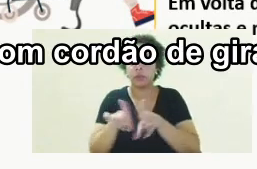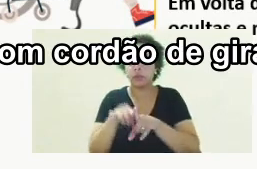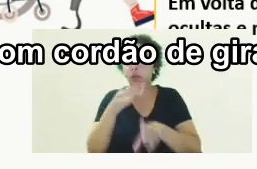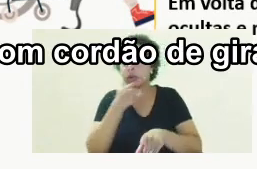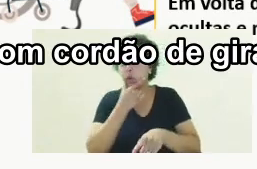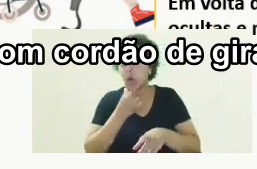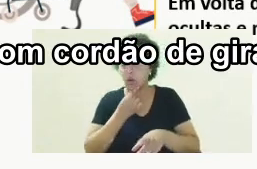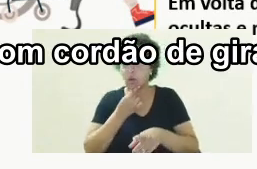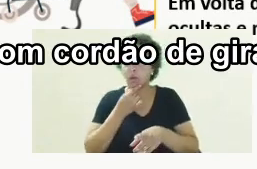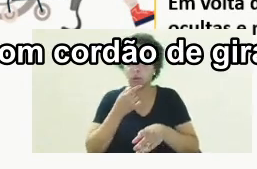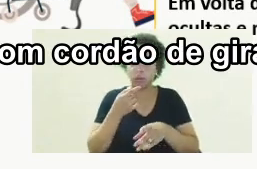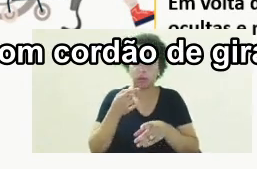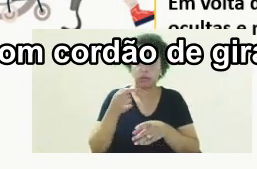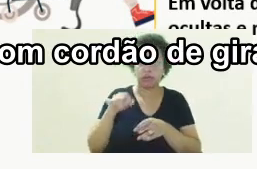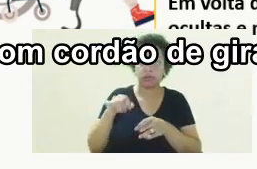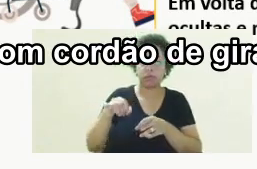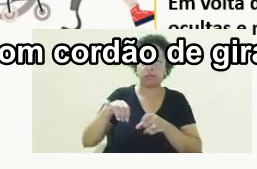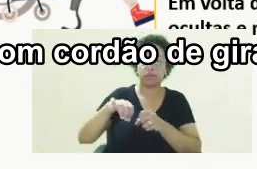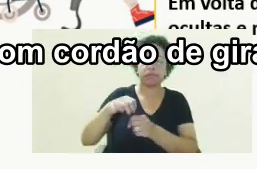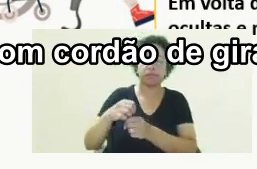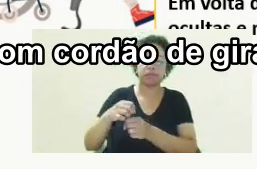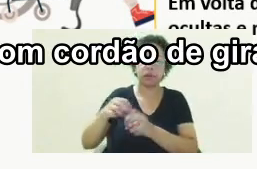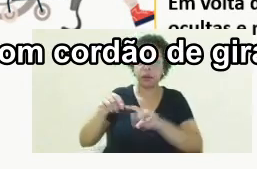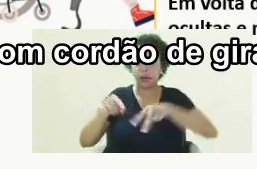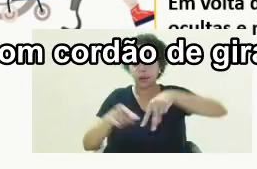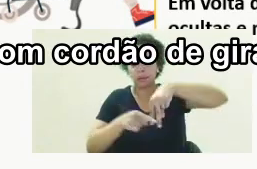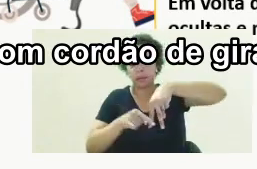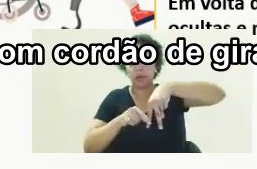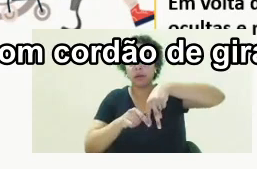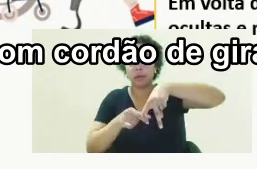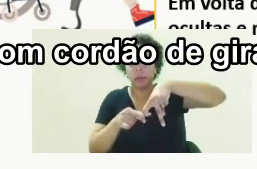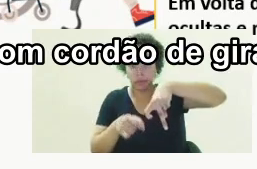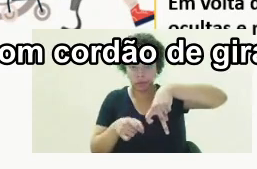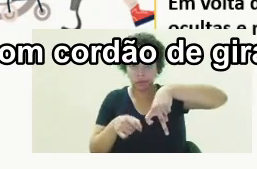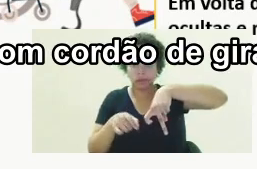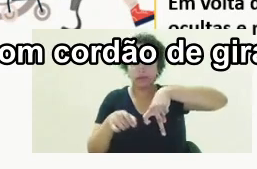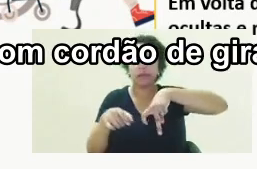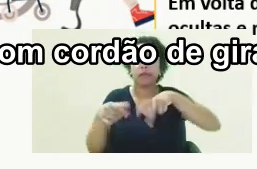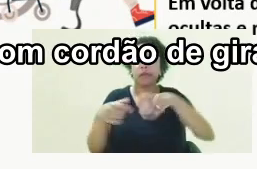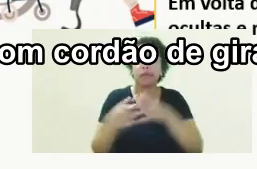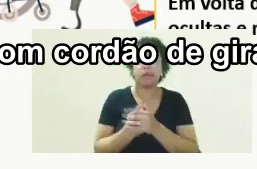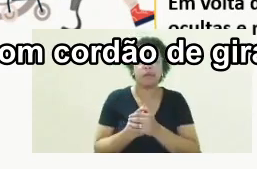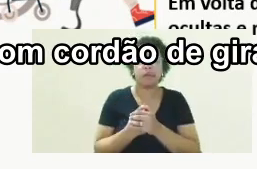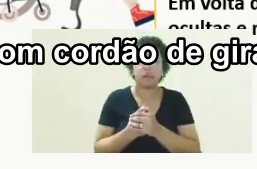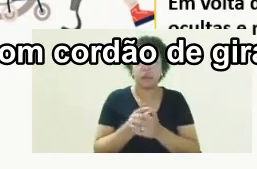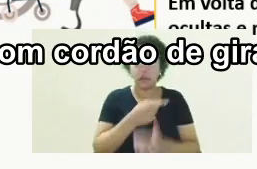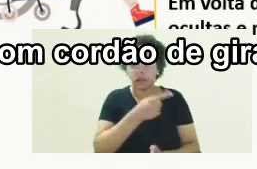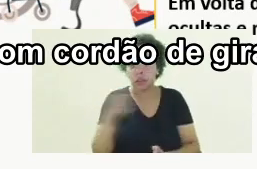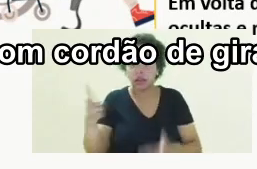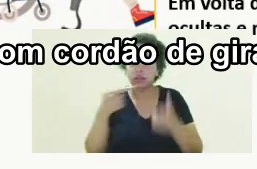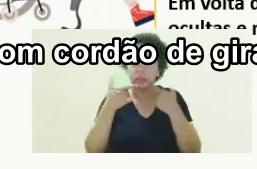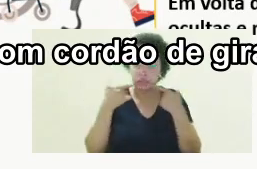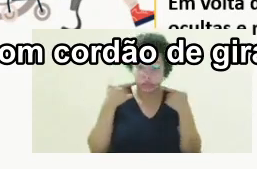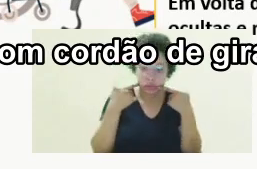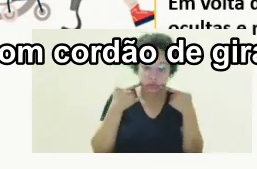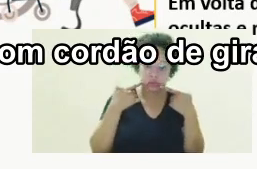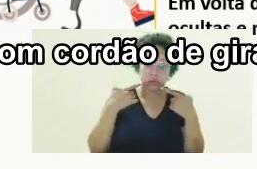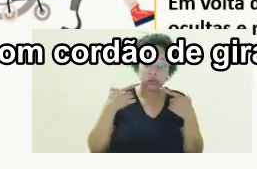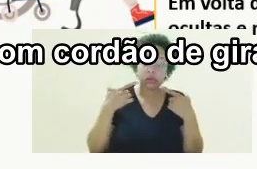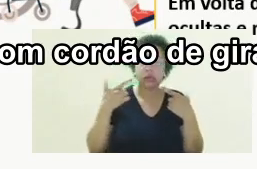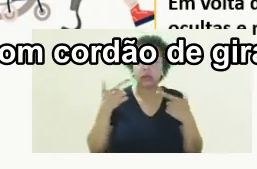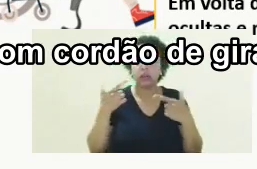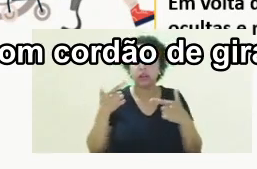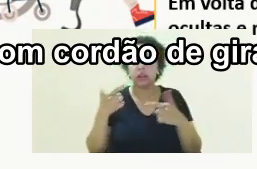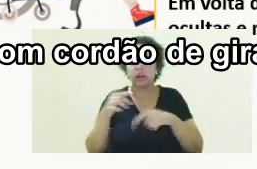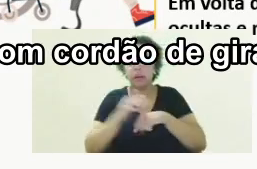com prótese na perna esquerda. Essas pessoas, eles estão sorridentes e com as mãos para cima. E em volta deles há